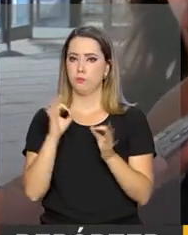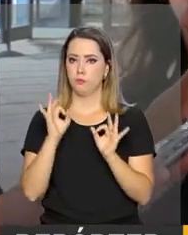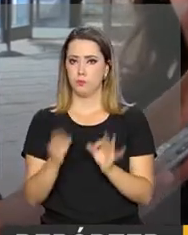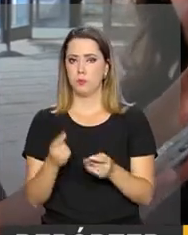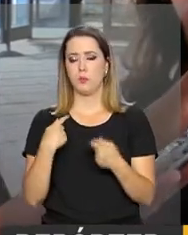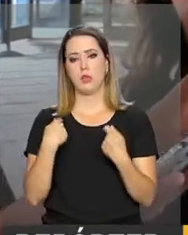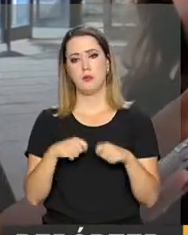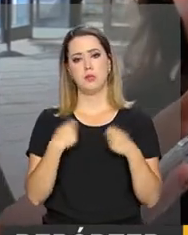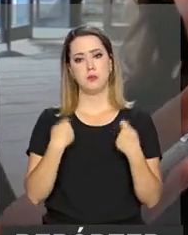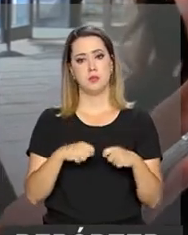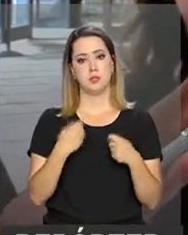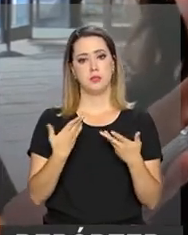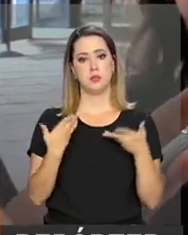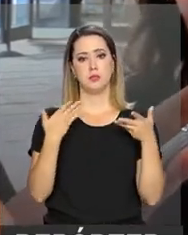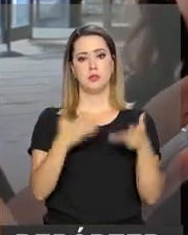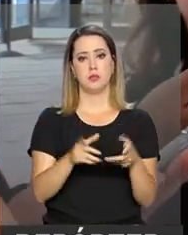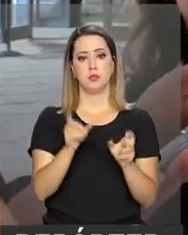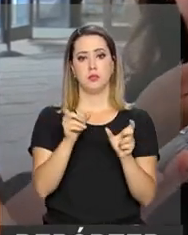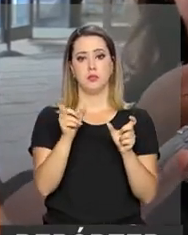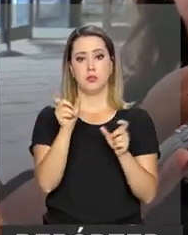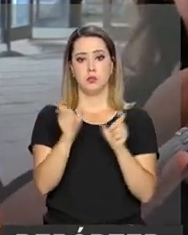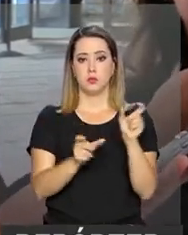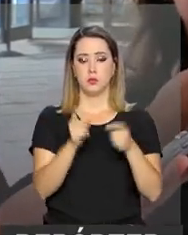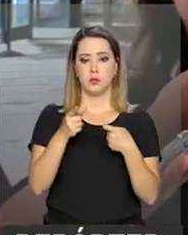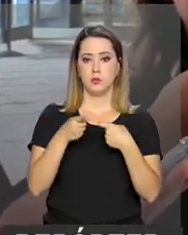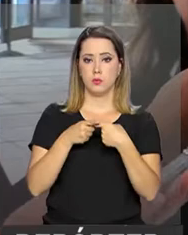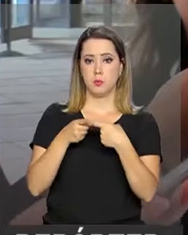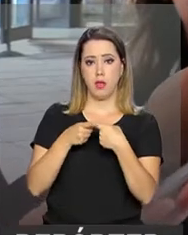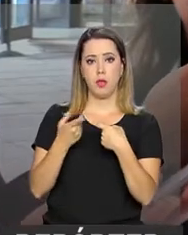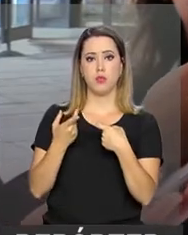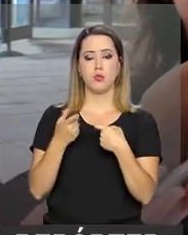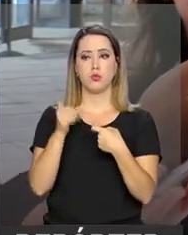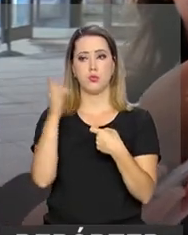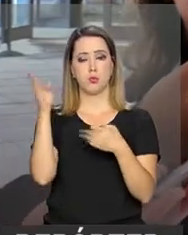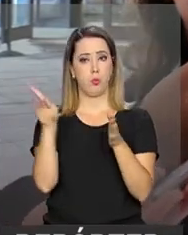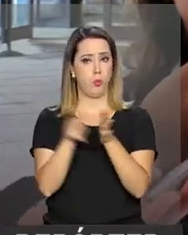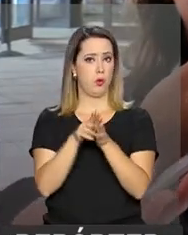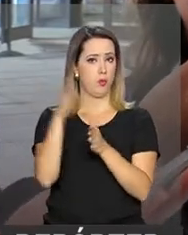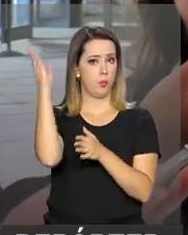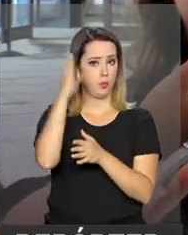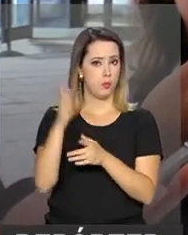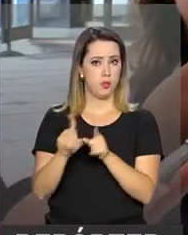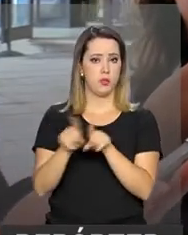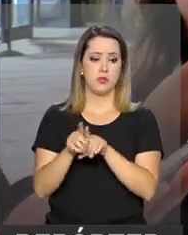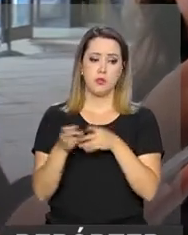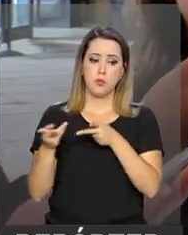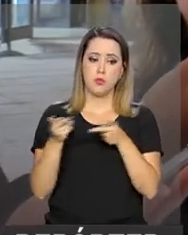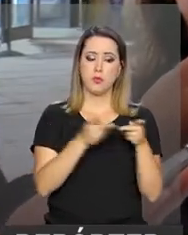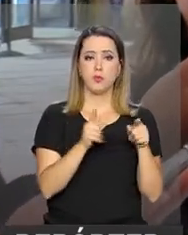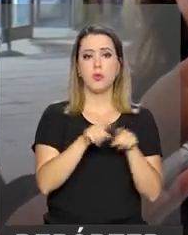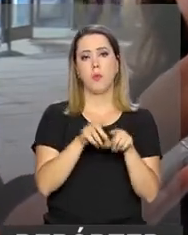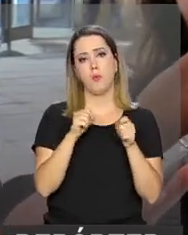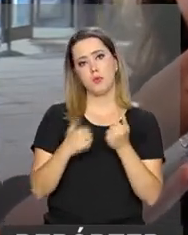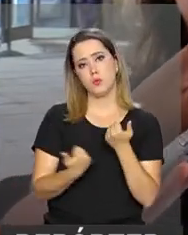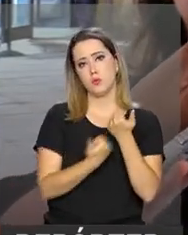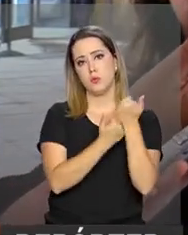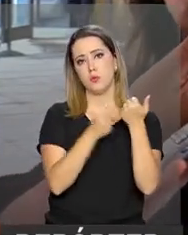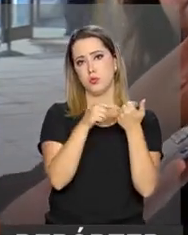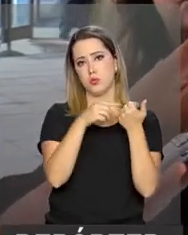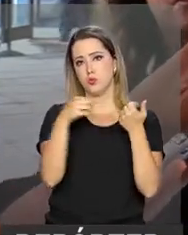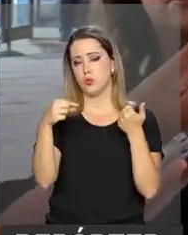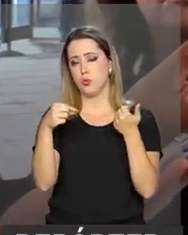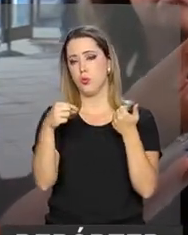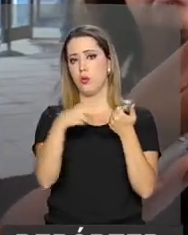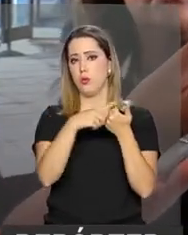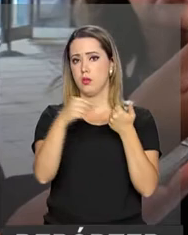depende do comparecimento dos médicos brasileiros, dos editais que fazemos, na nossa capacidade de substituir os cubanos.